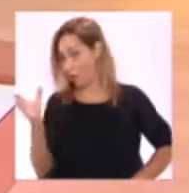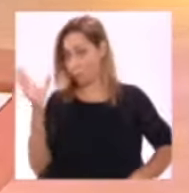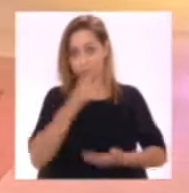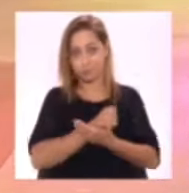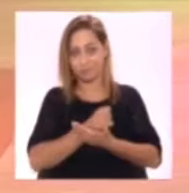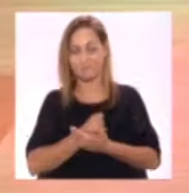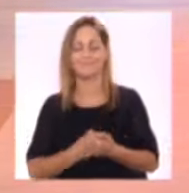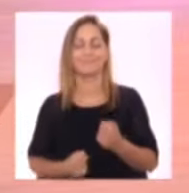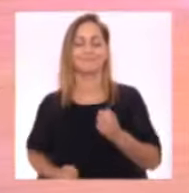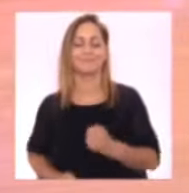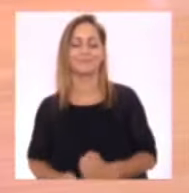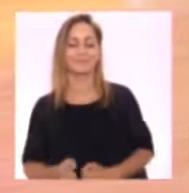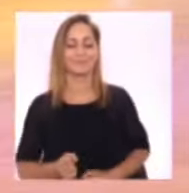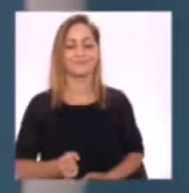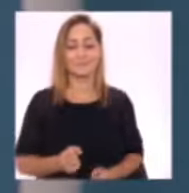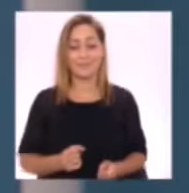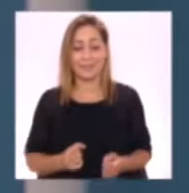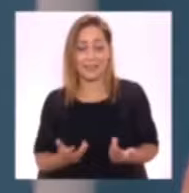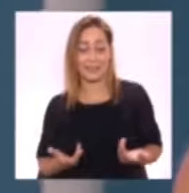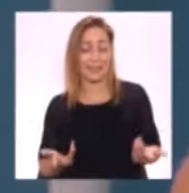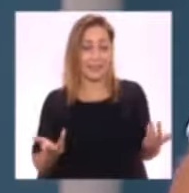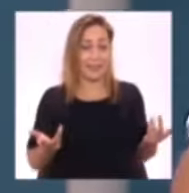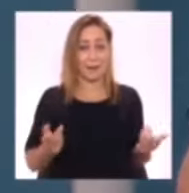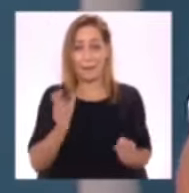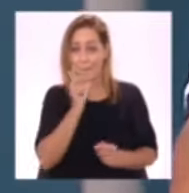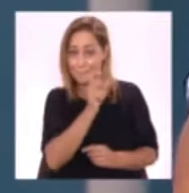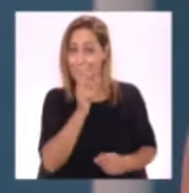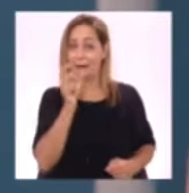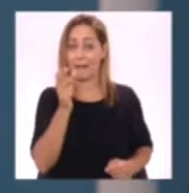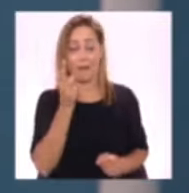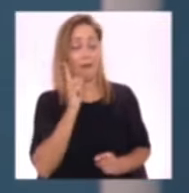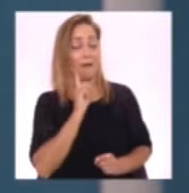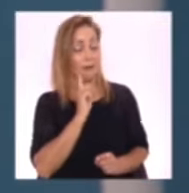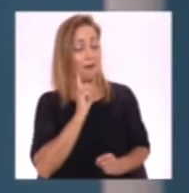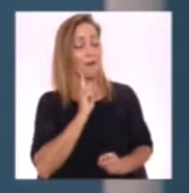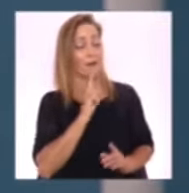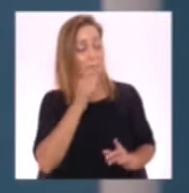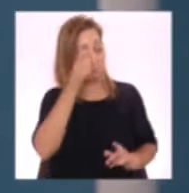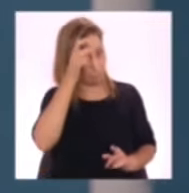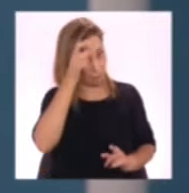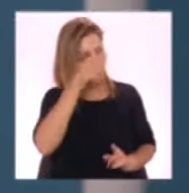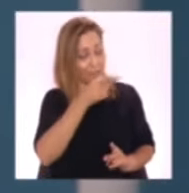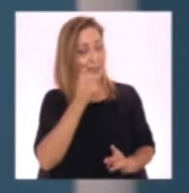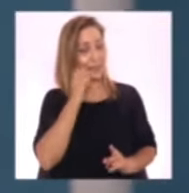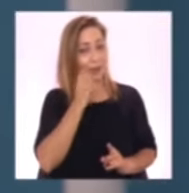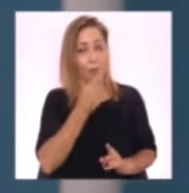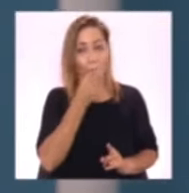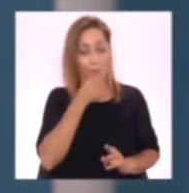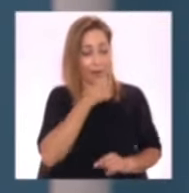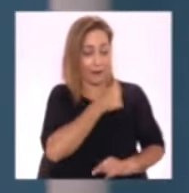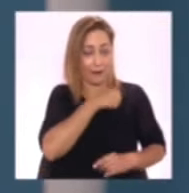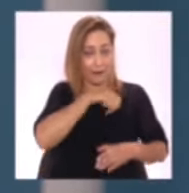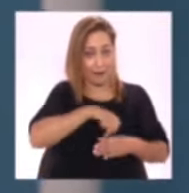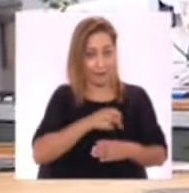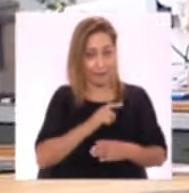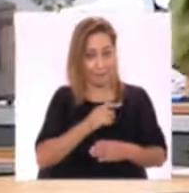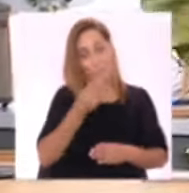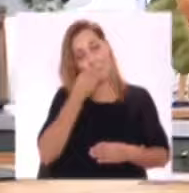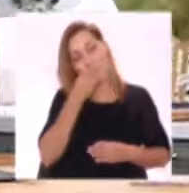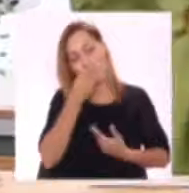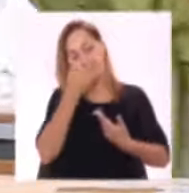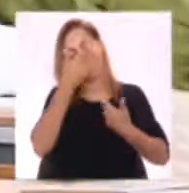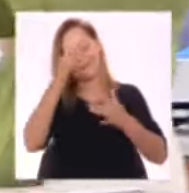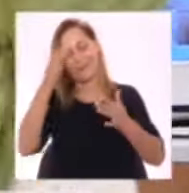devora. São palavras sábias, quem não come em casa, vai comer lá fora.